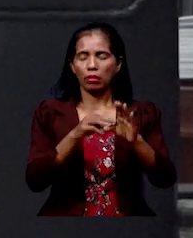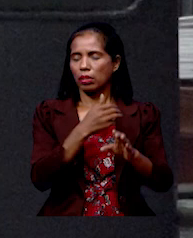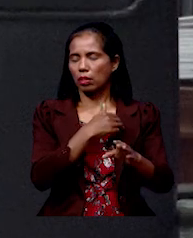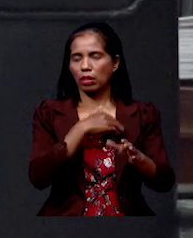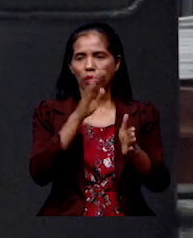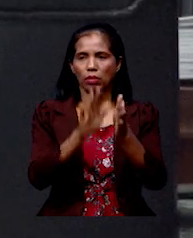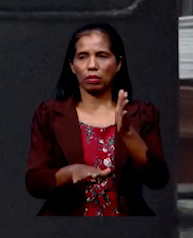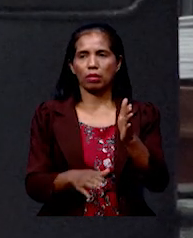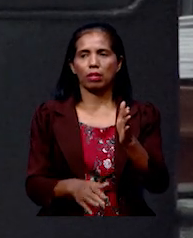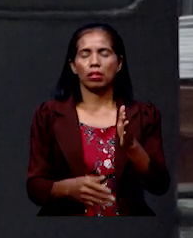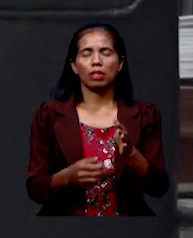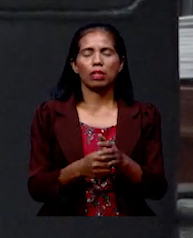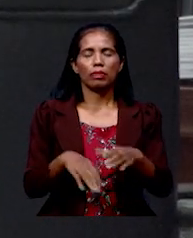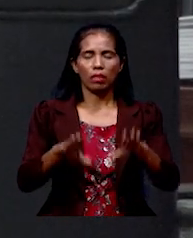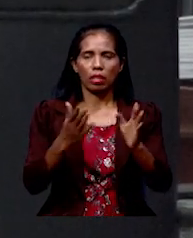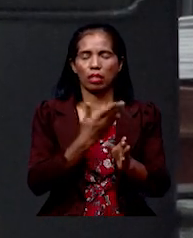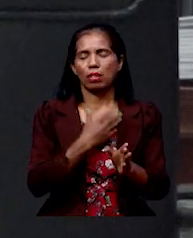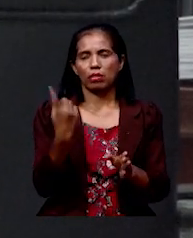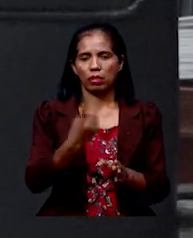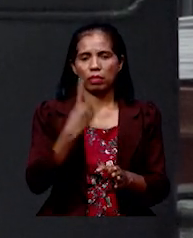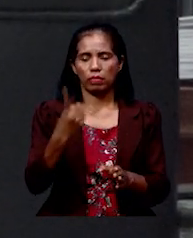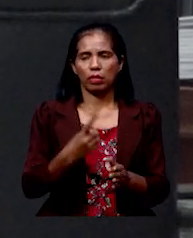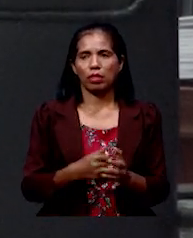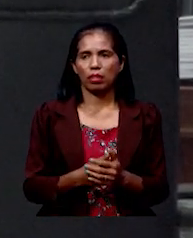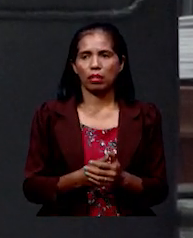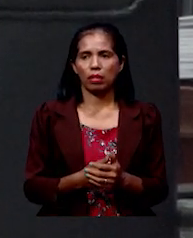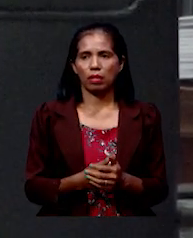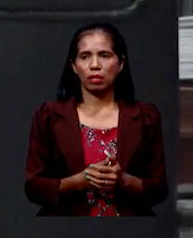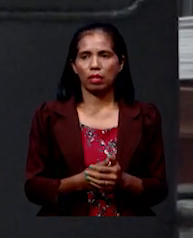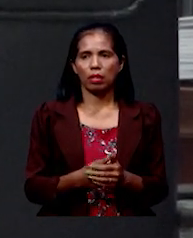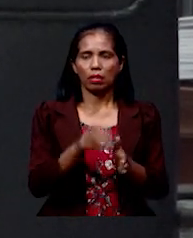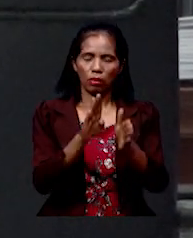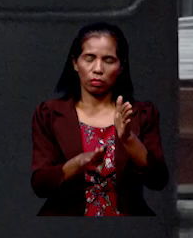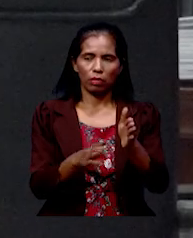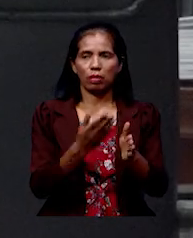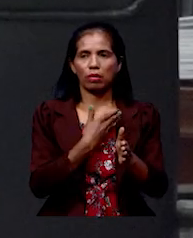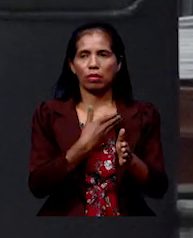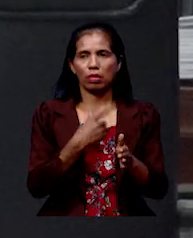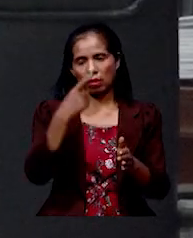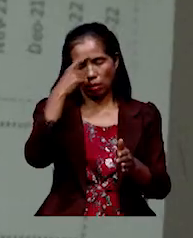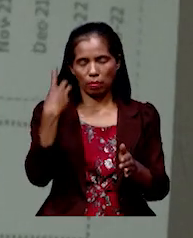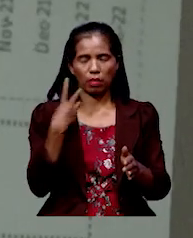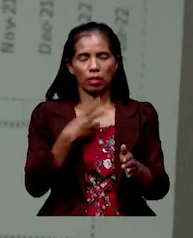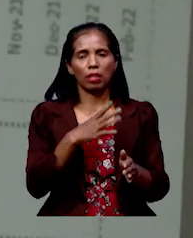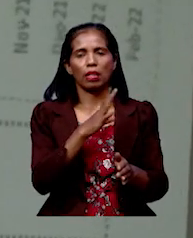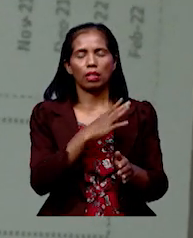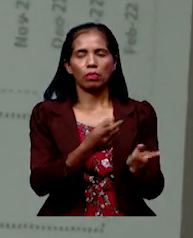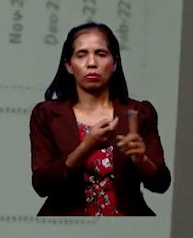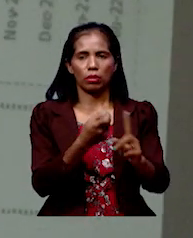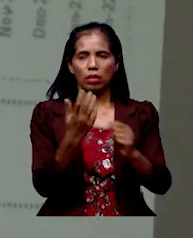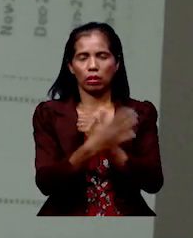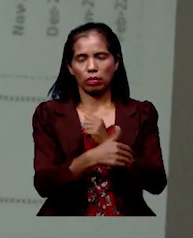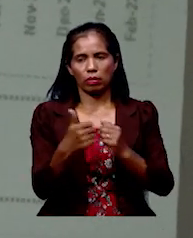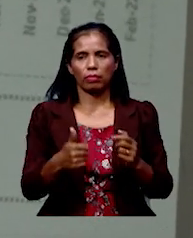tanto ni preso ni sai tambah ni mas dalam barang kat itu kami tetim orang ni kon preso sai ni atu ni aras ke tu tambah itu depende lah bagi importasan tuir